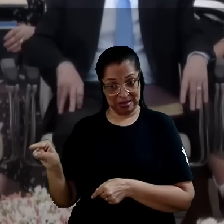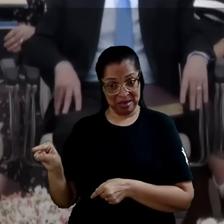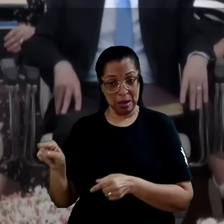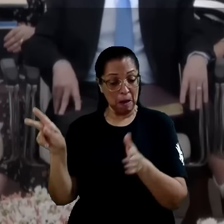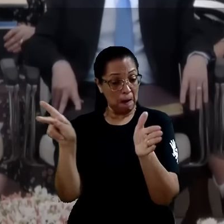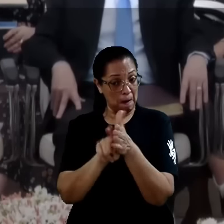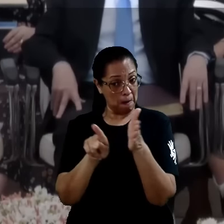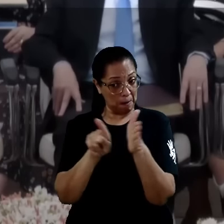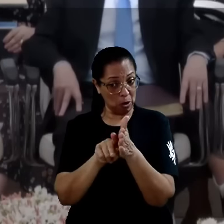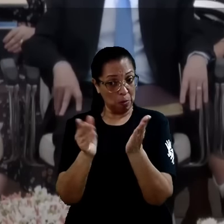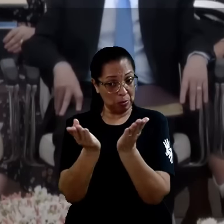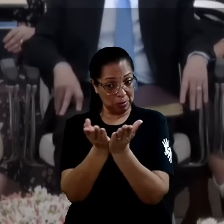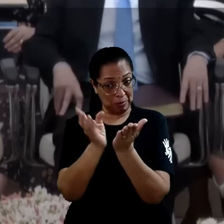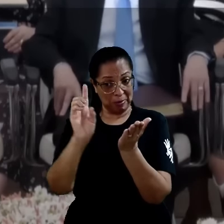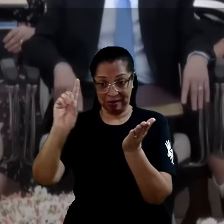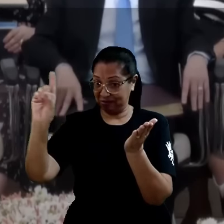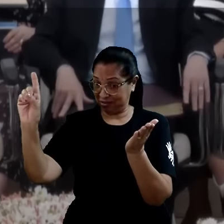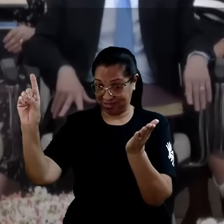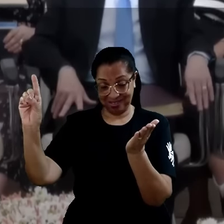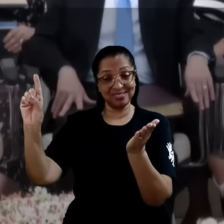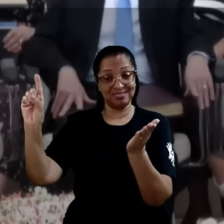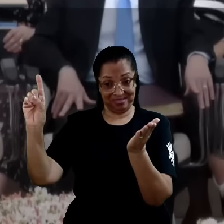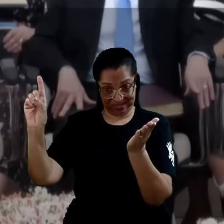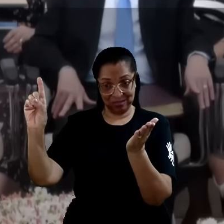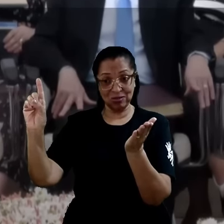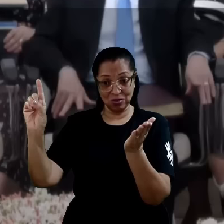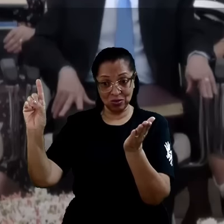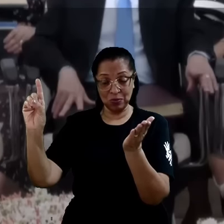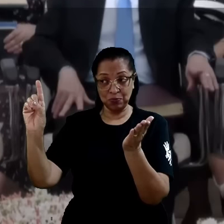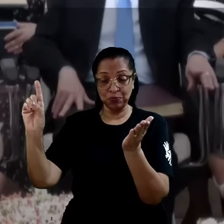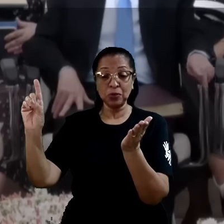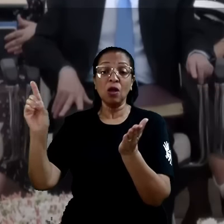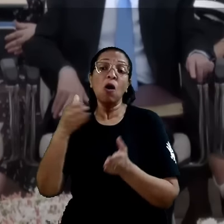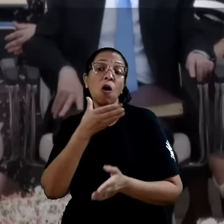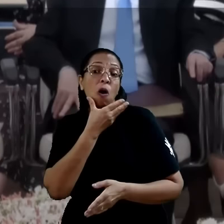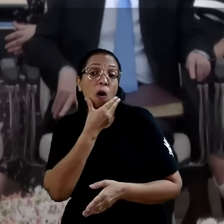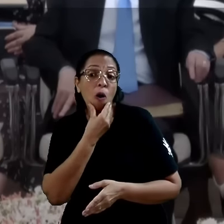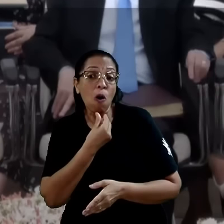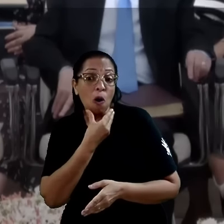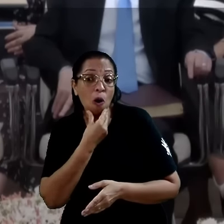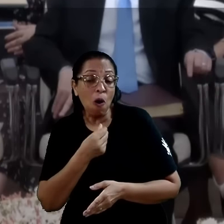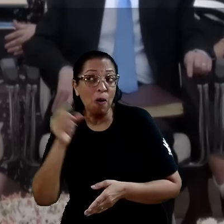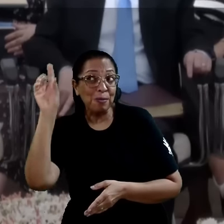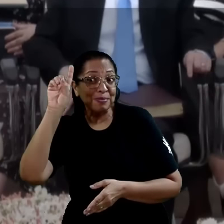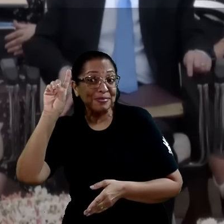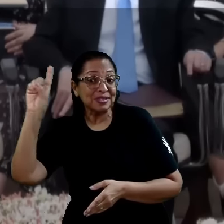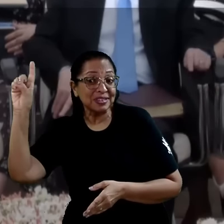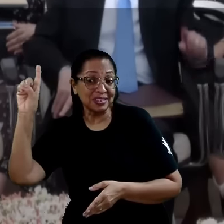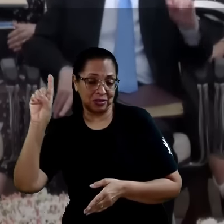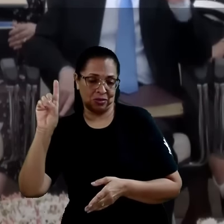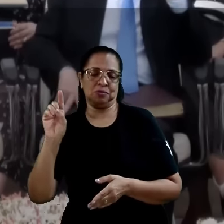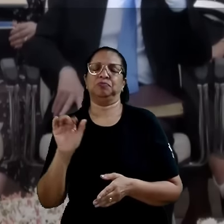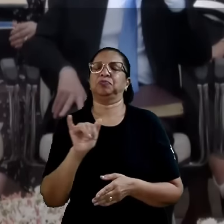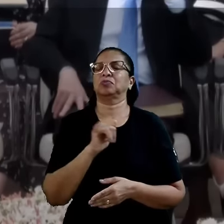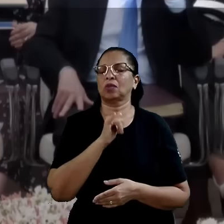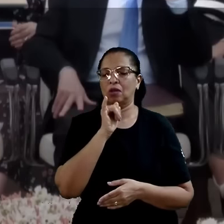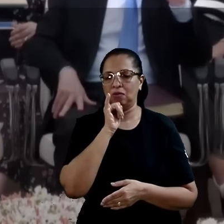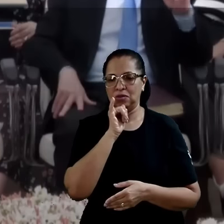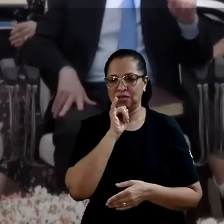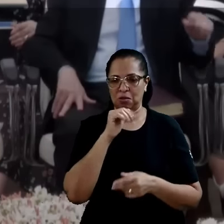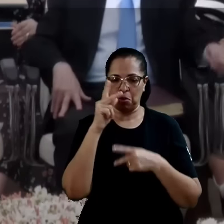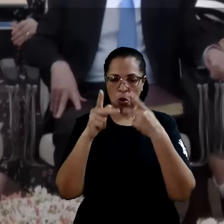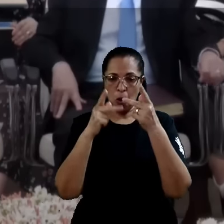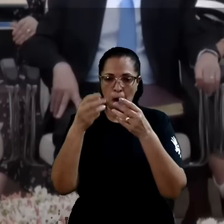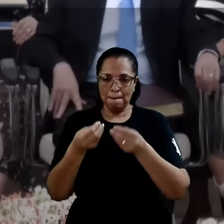Tito dê presente que tem valou Alelu meus avós já partiram para a eternidade mas a